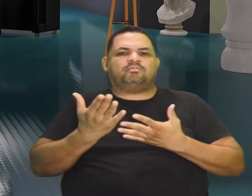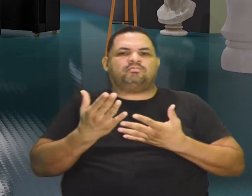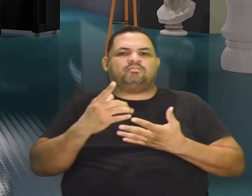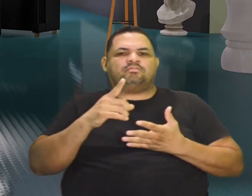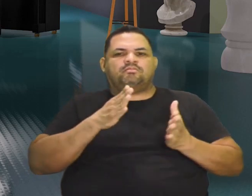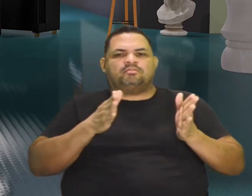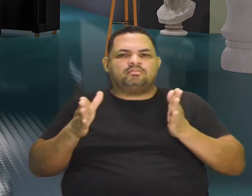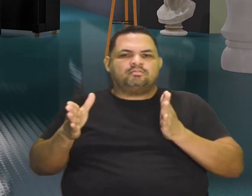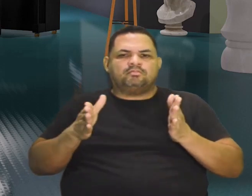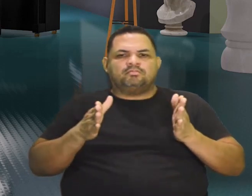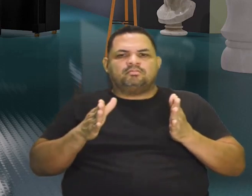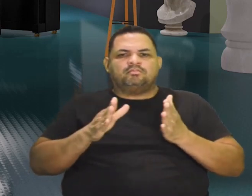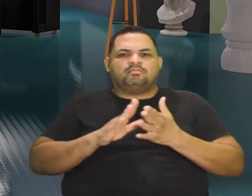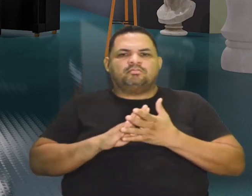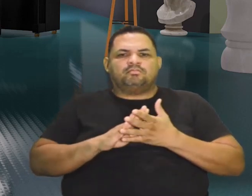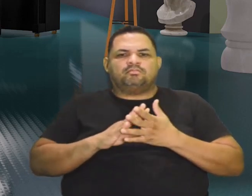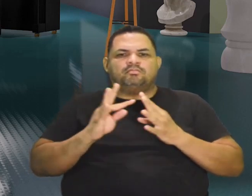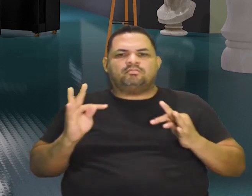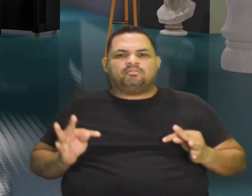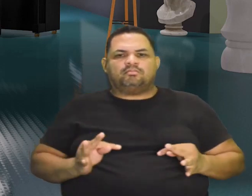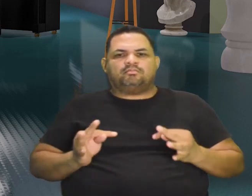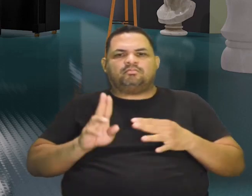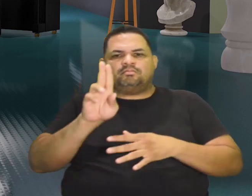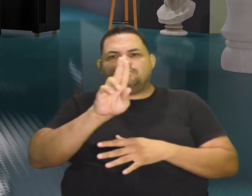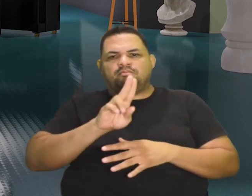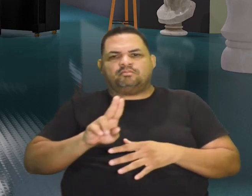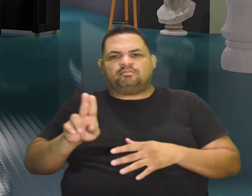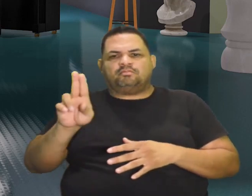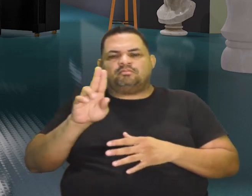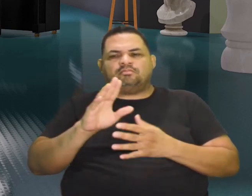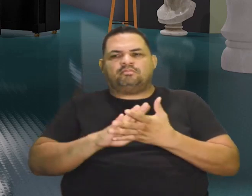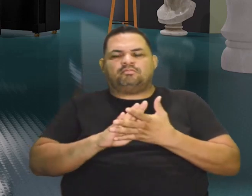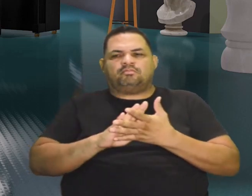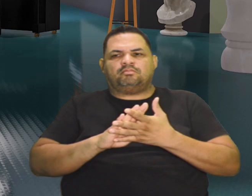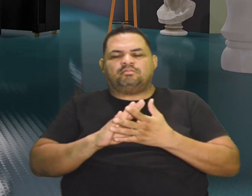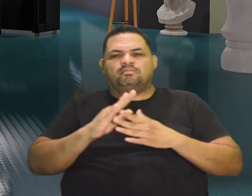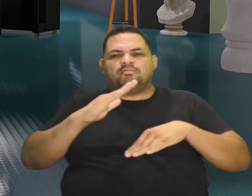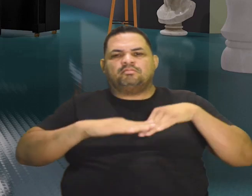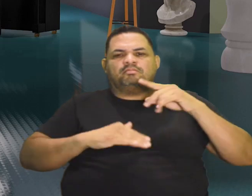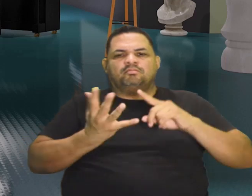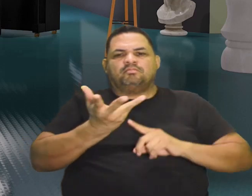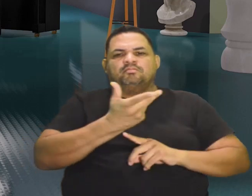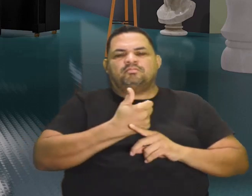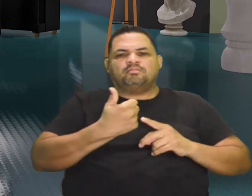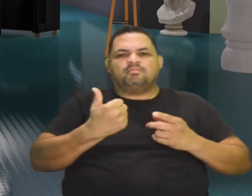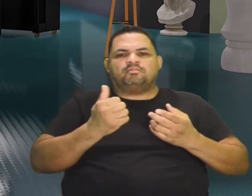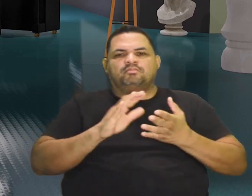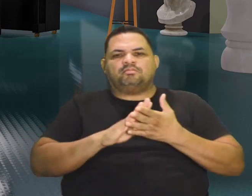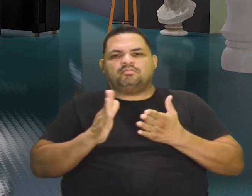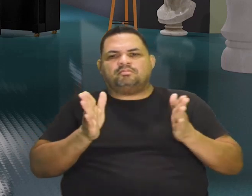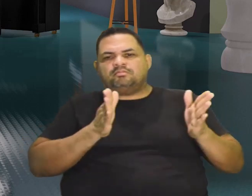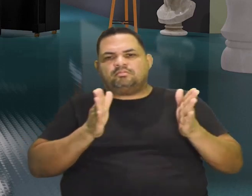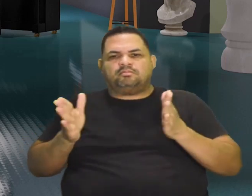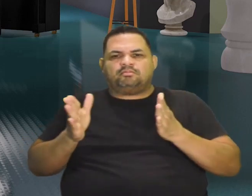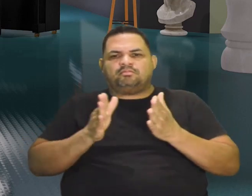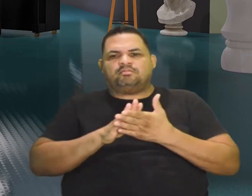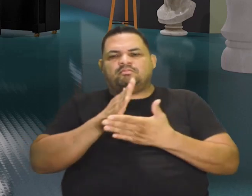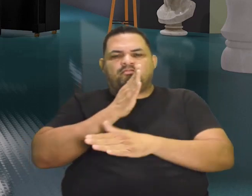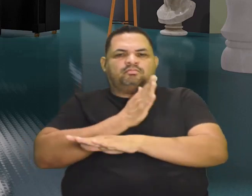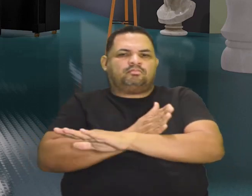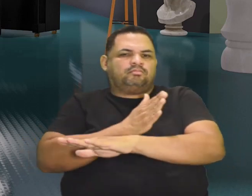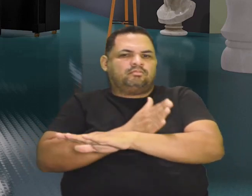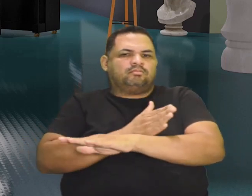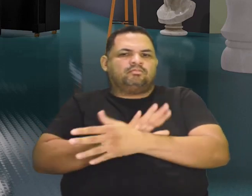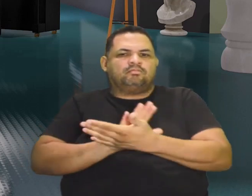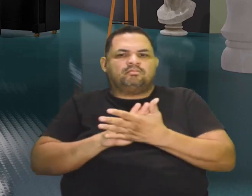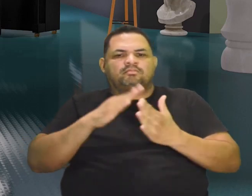período tal, só pelas técnicas utilizadas pelo artista você já sabe identificar o período renascentista, o período medieval, é uma